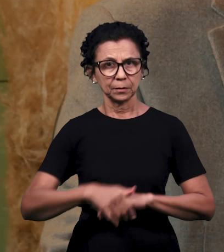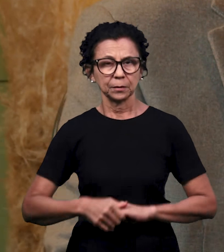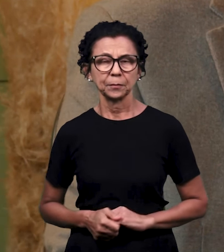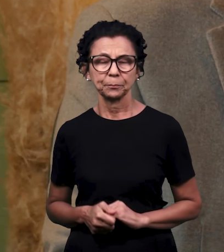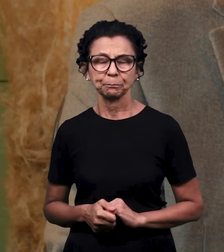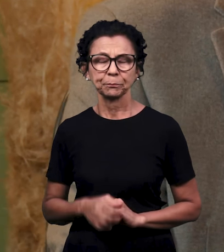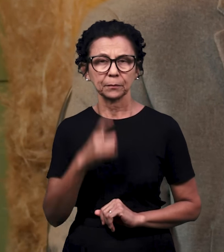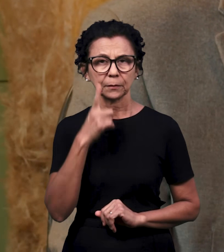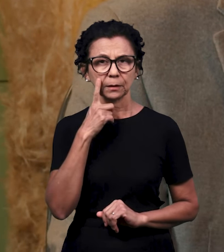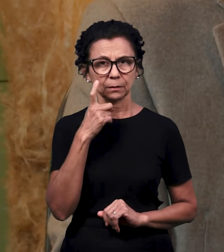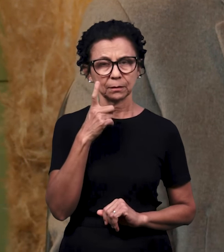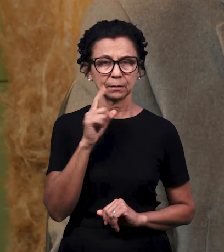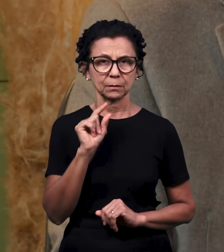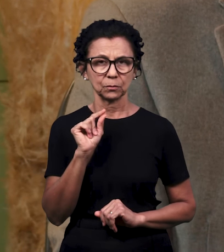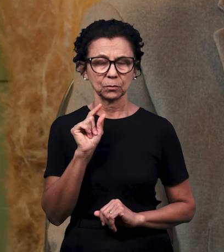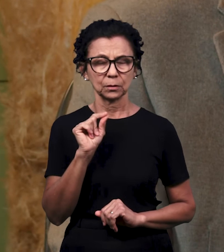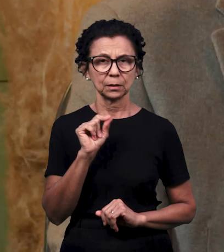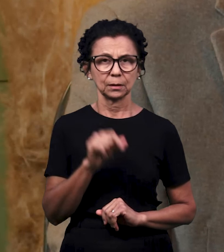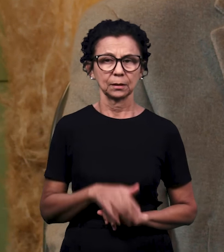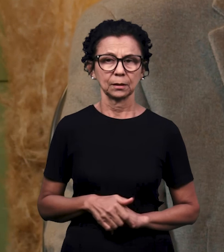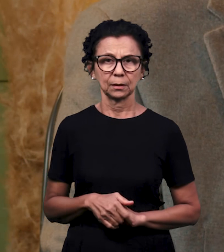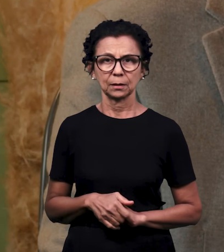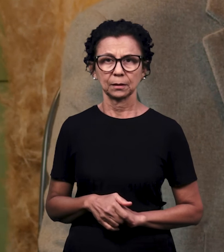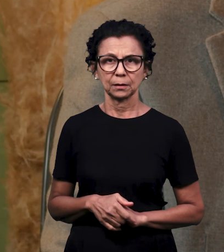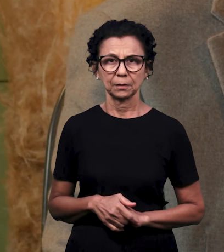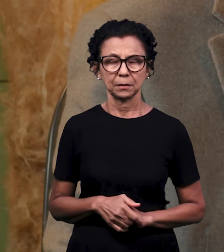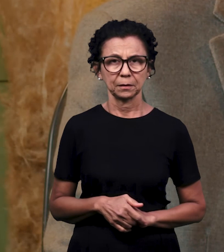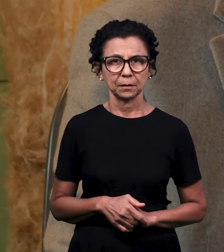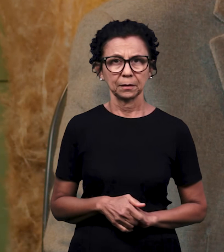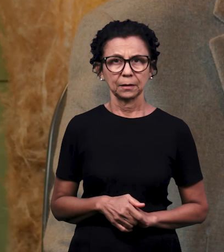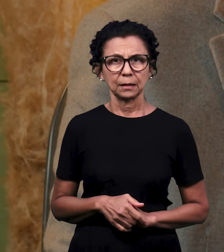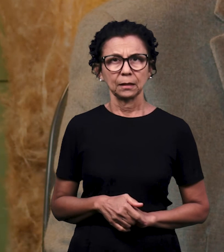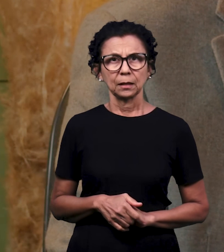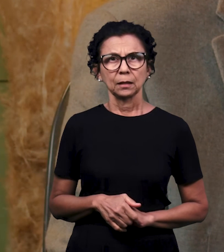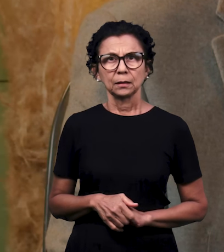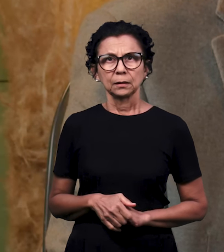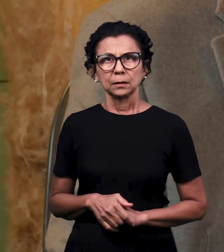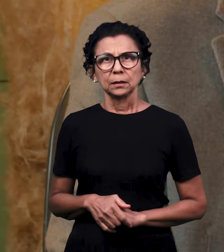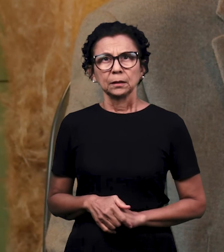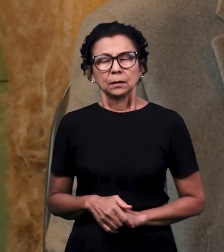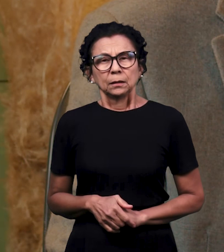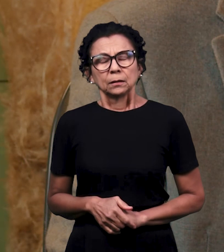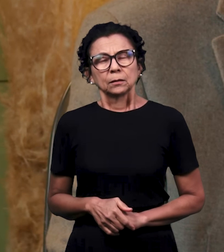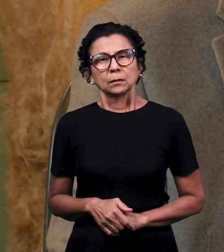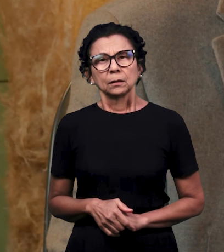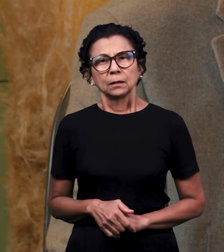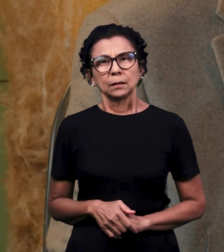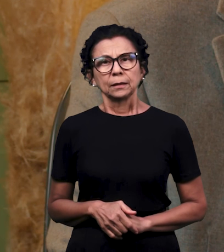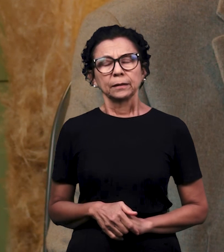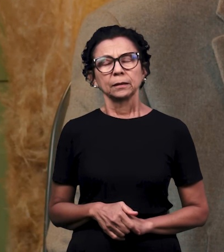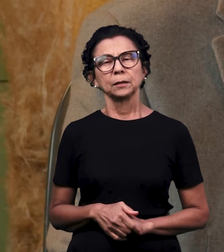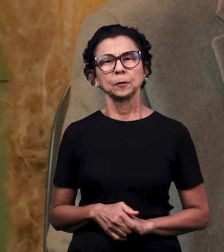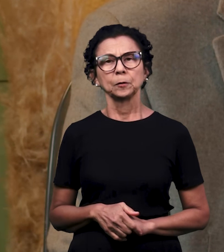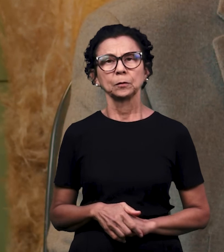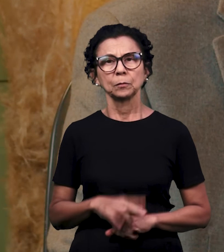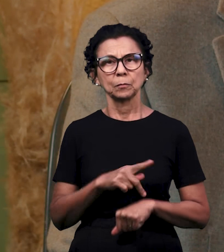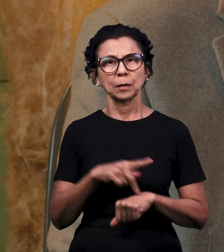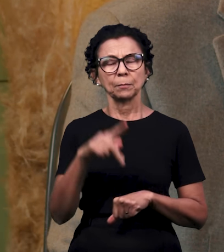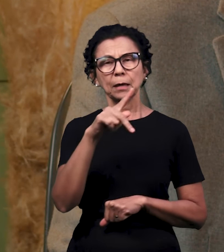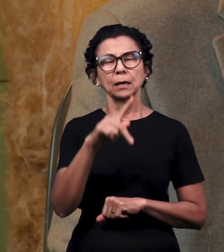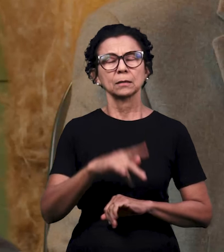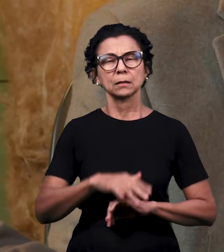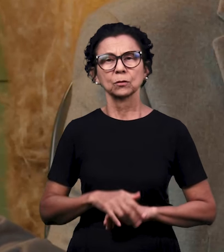interessante que quando você vê a Páscoa, morte, sábado, Jesus estava,